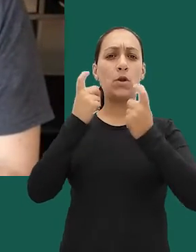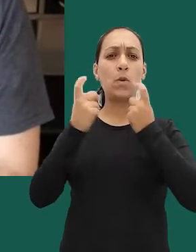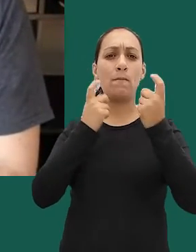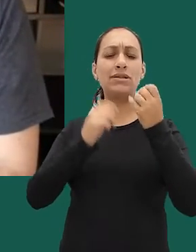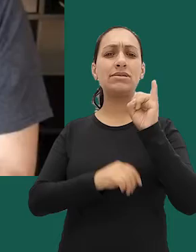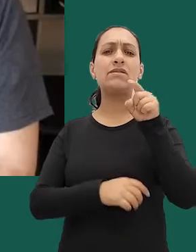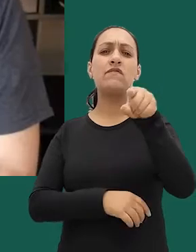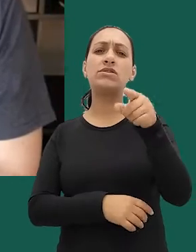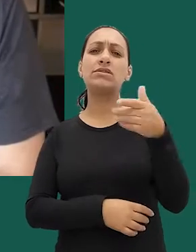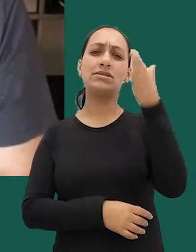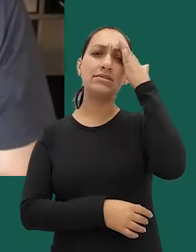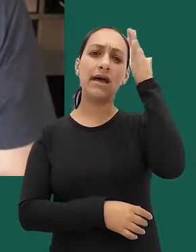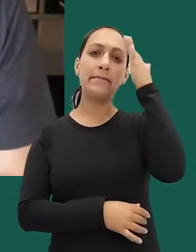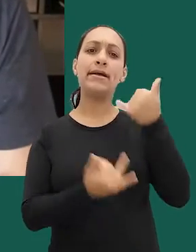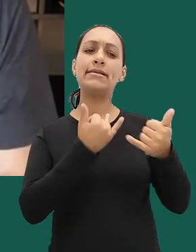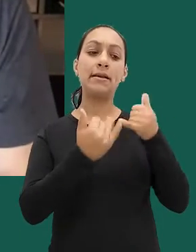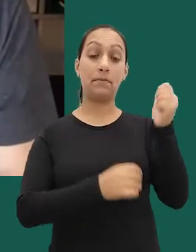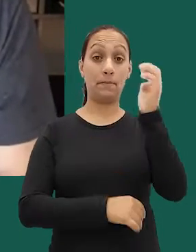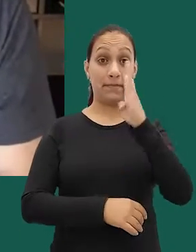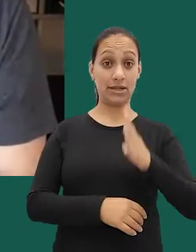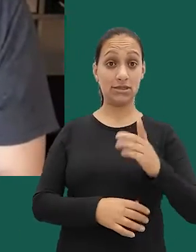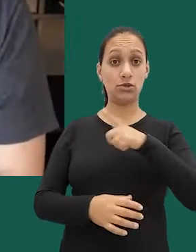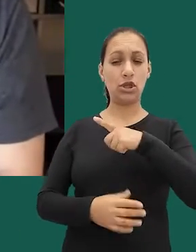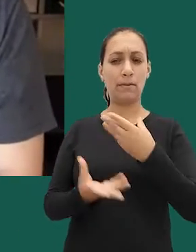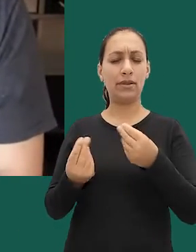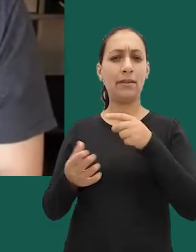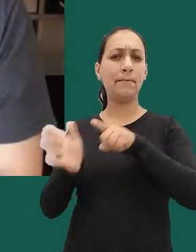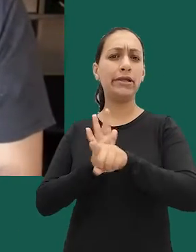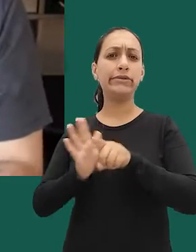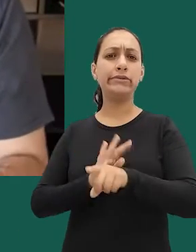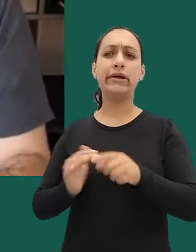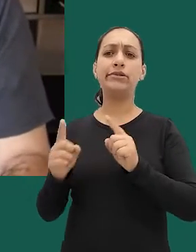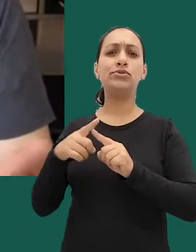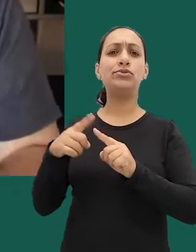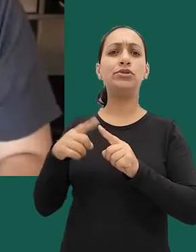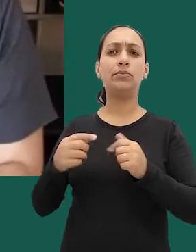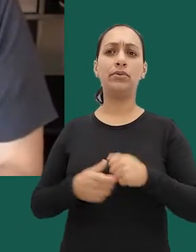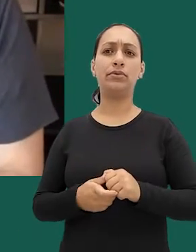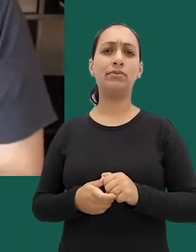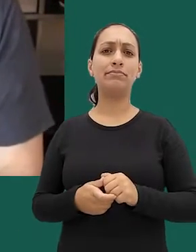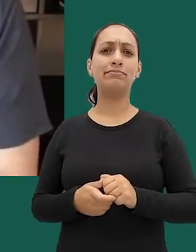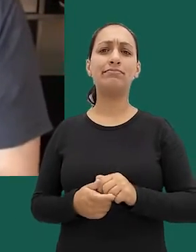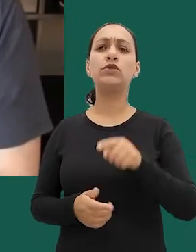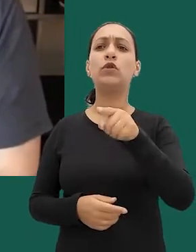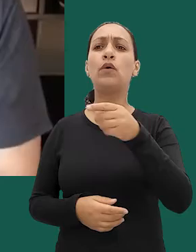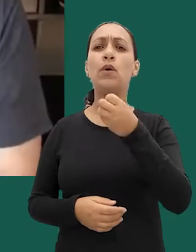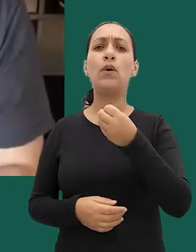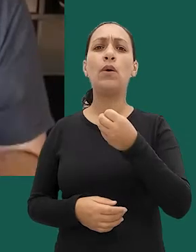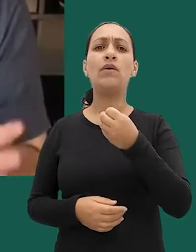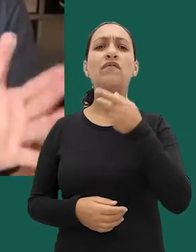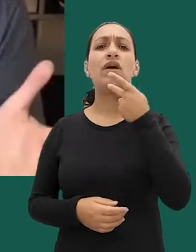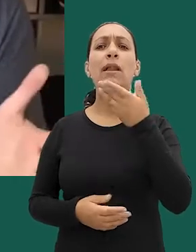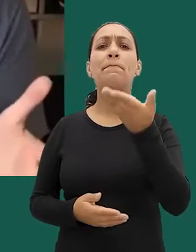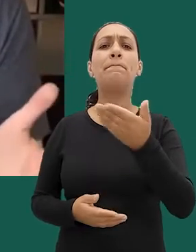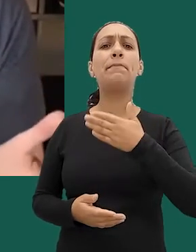você sabe. Por exemplo, no Brasil tinha muita pergunta de tipo, me diz o que é tal coisa. Você tinha que saber exatamente o